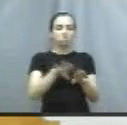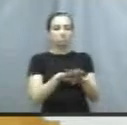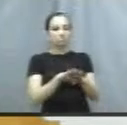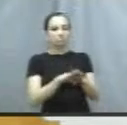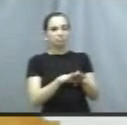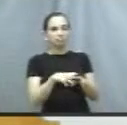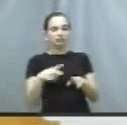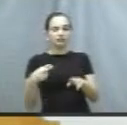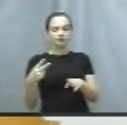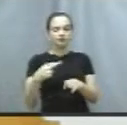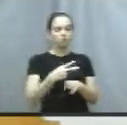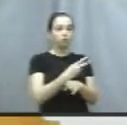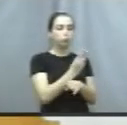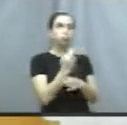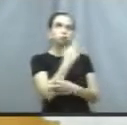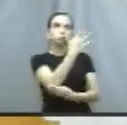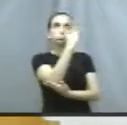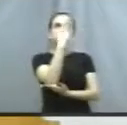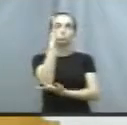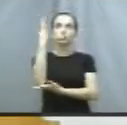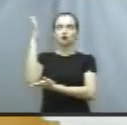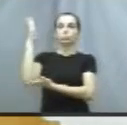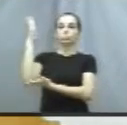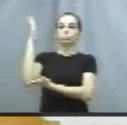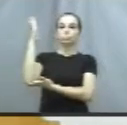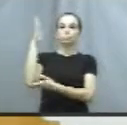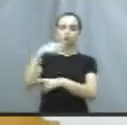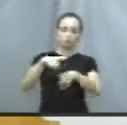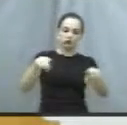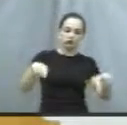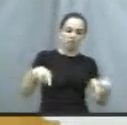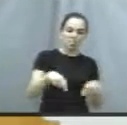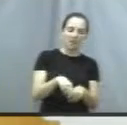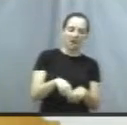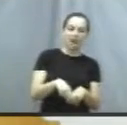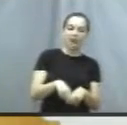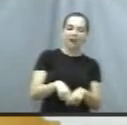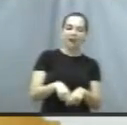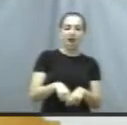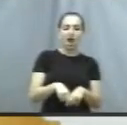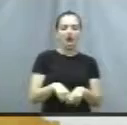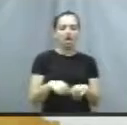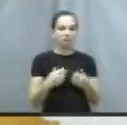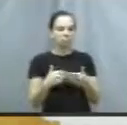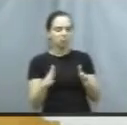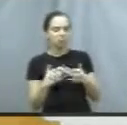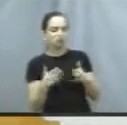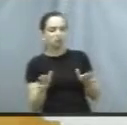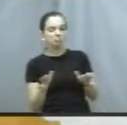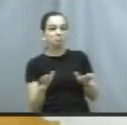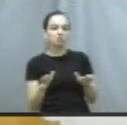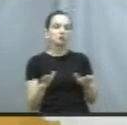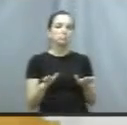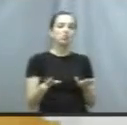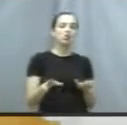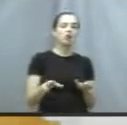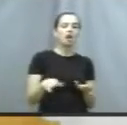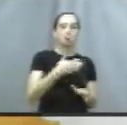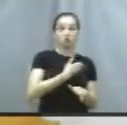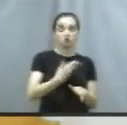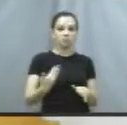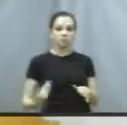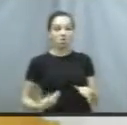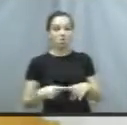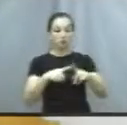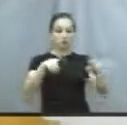podar o mato alto, principalmente quando é área de terreno baldio, espaço público, é também agir na prevenção a